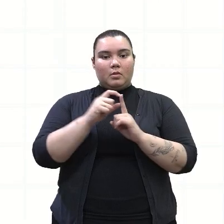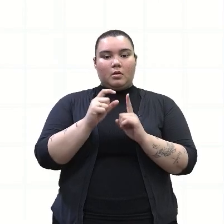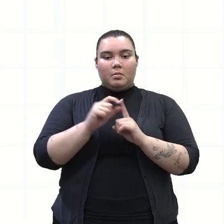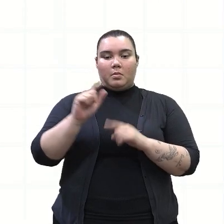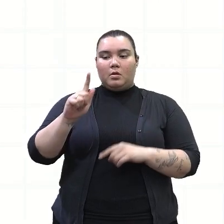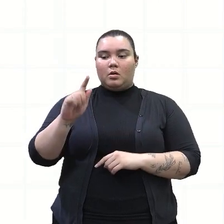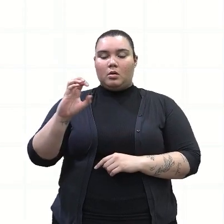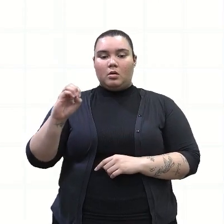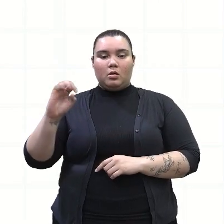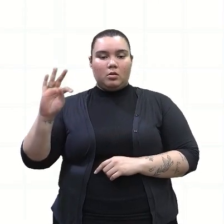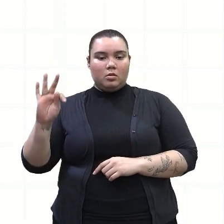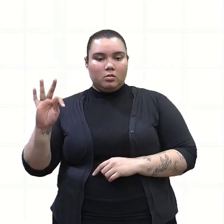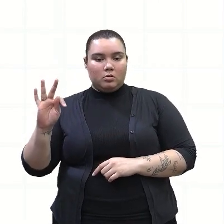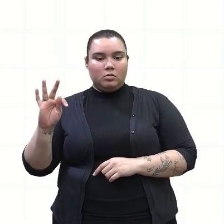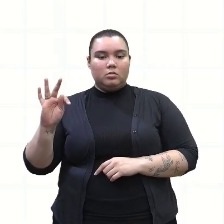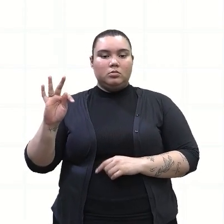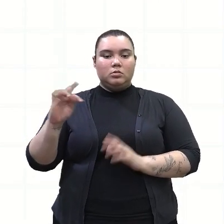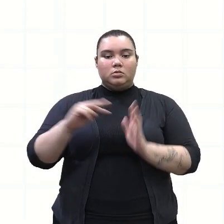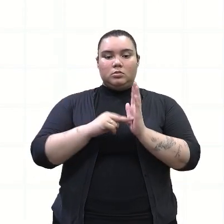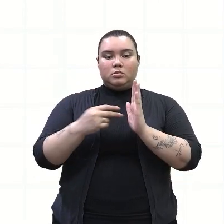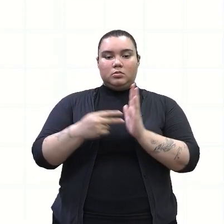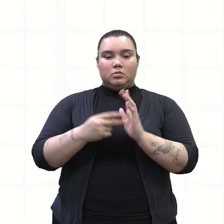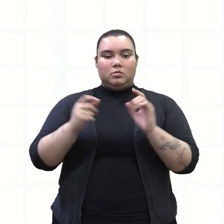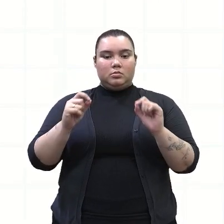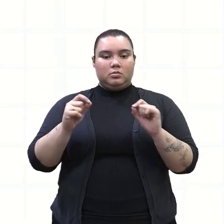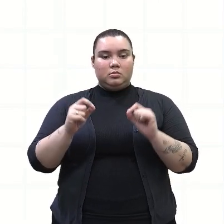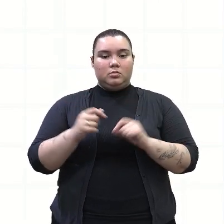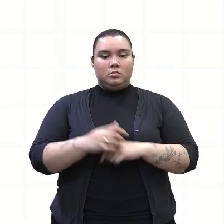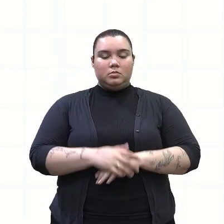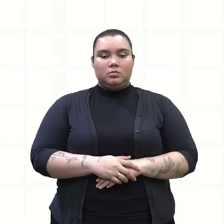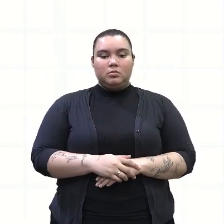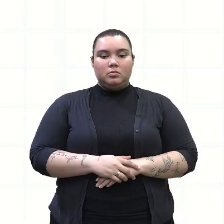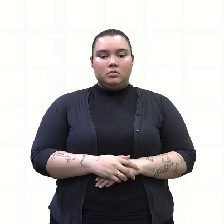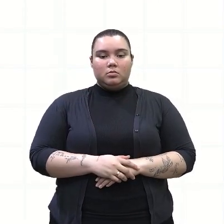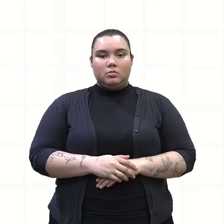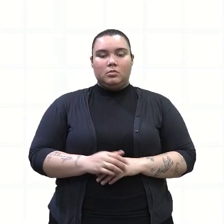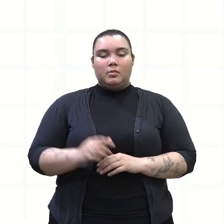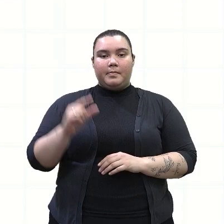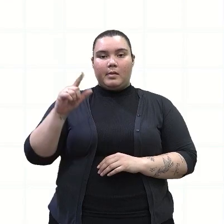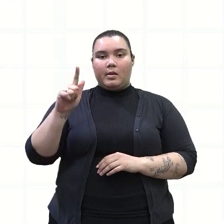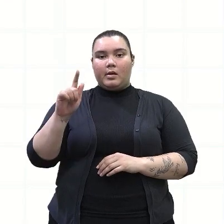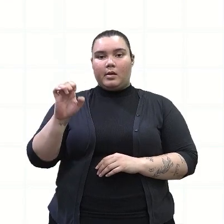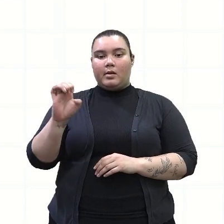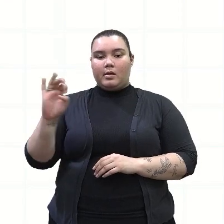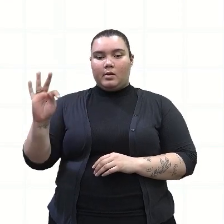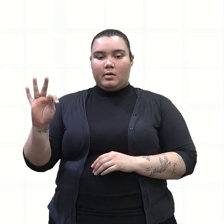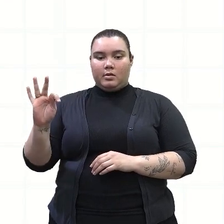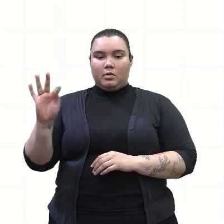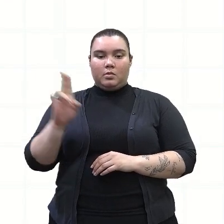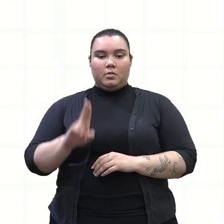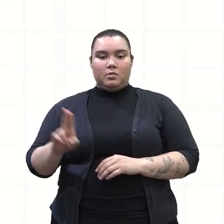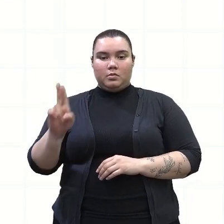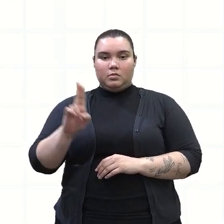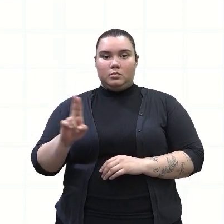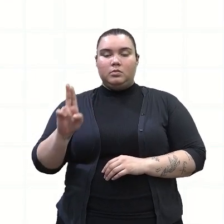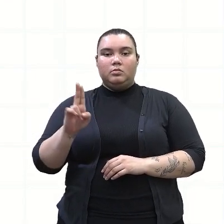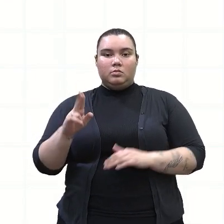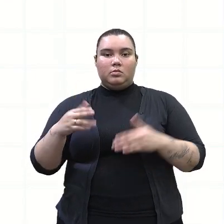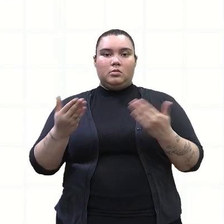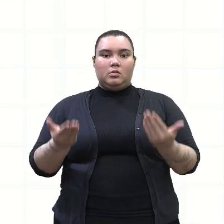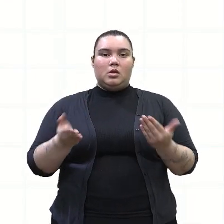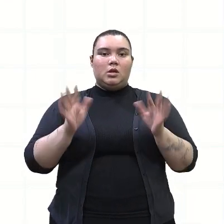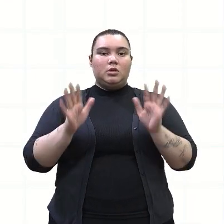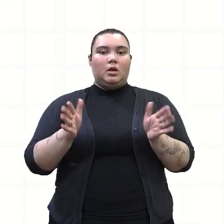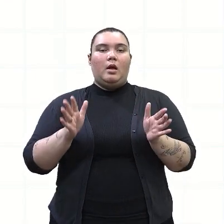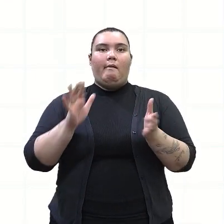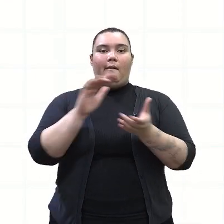né? Vem do presente get, né? Em geral, quando a gente utiliza se casou, se casar, né?